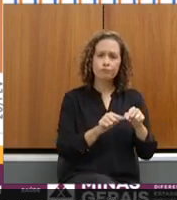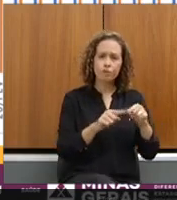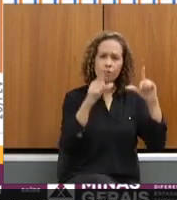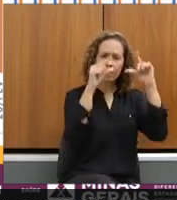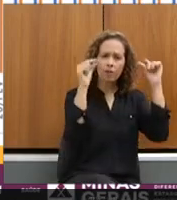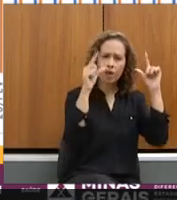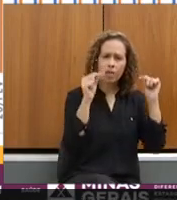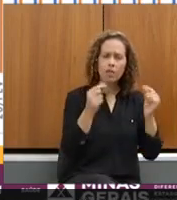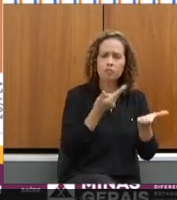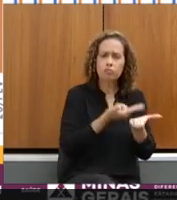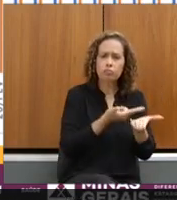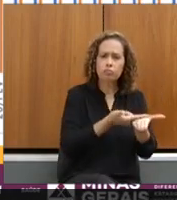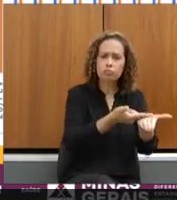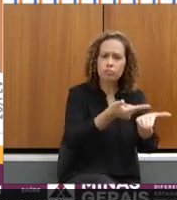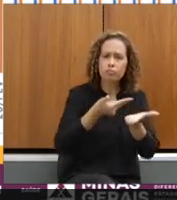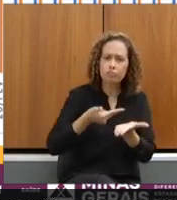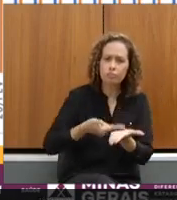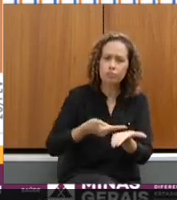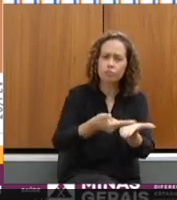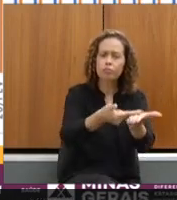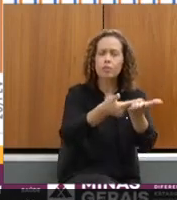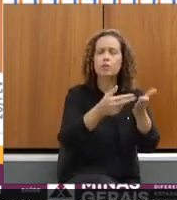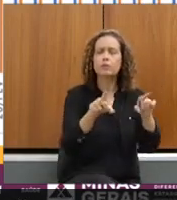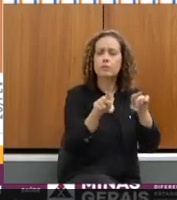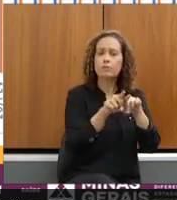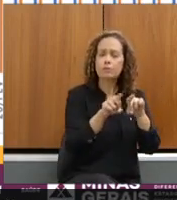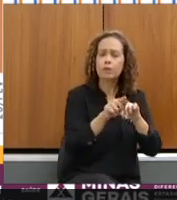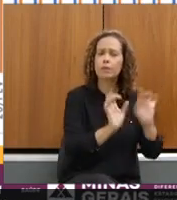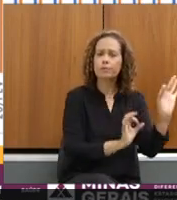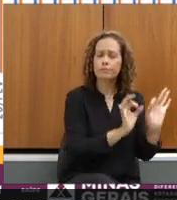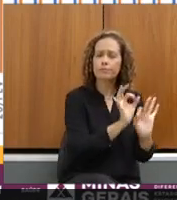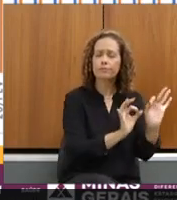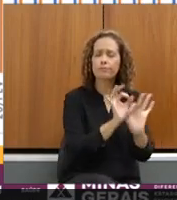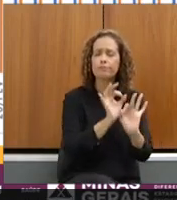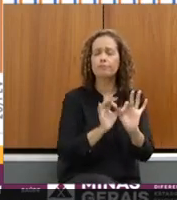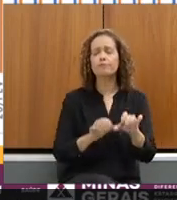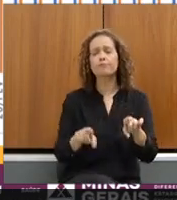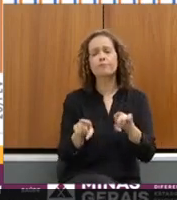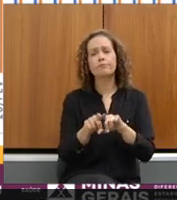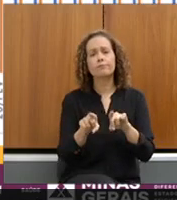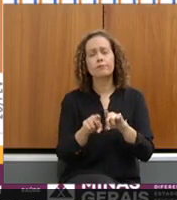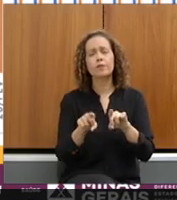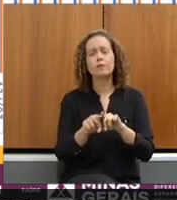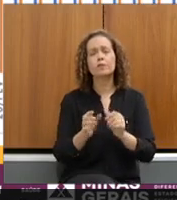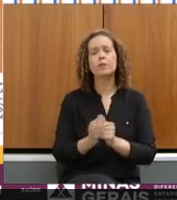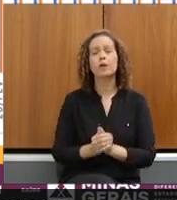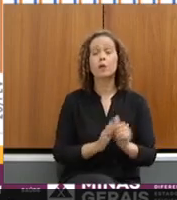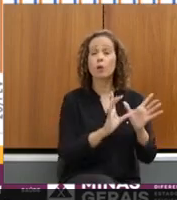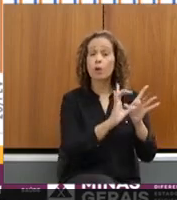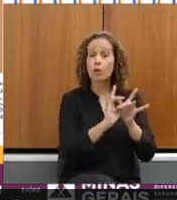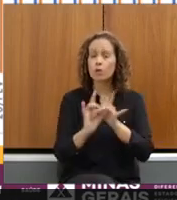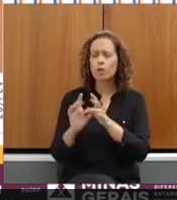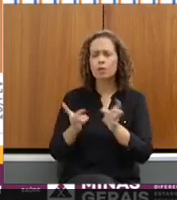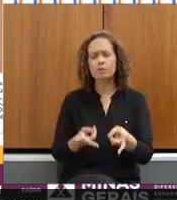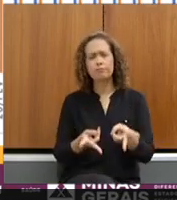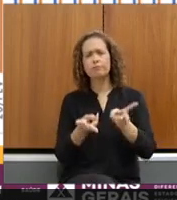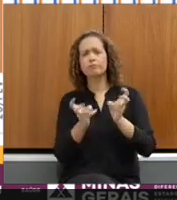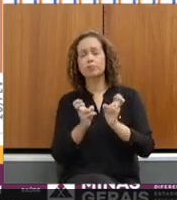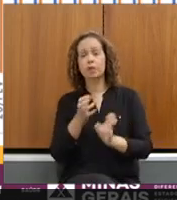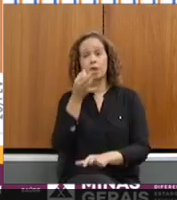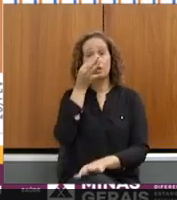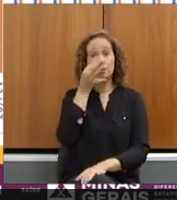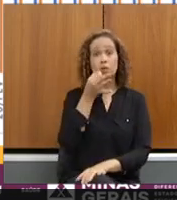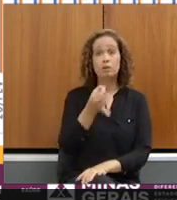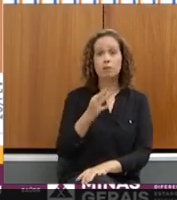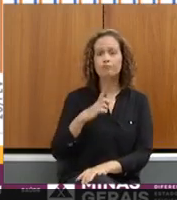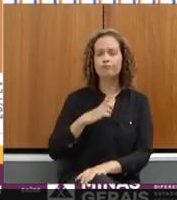com 20 mil leitos de enfermaria operacionais e nesse contexto chama atenção que realmente tem tido